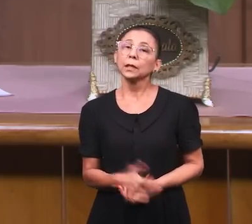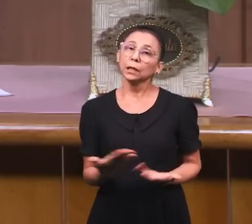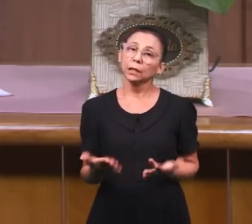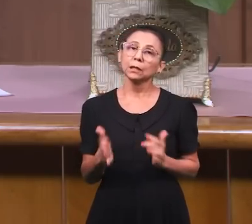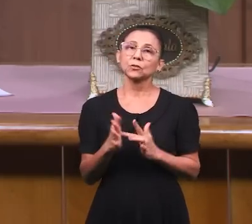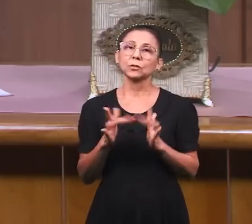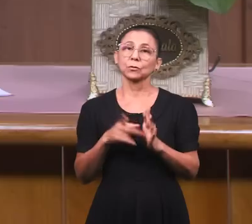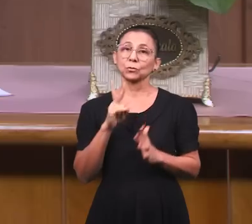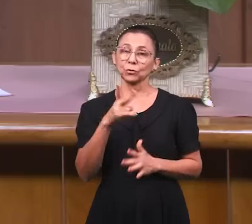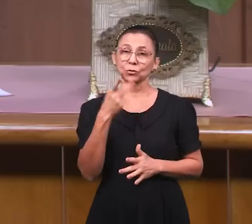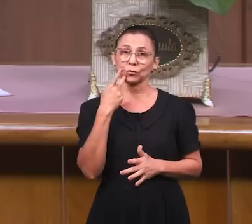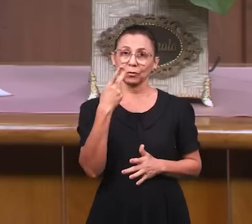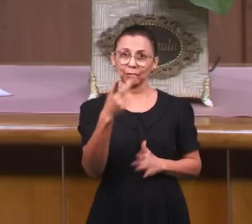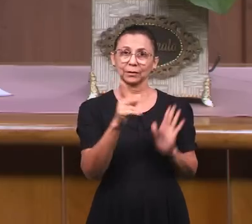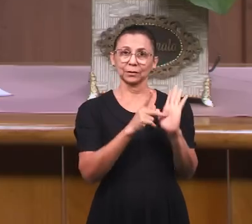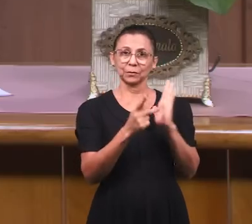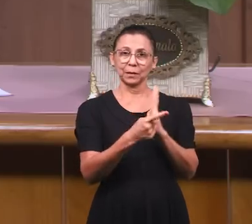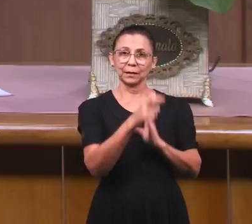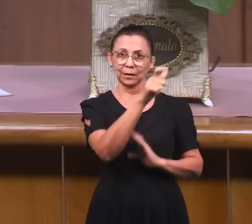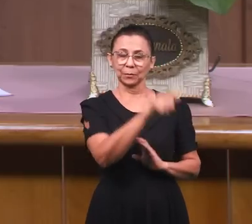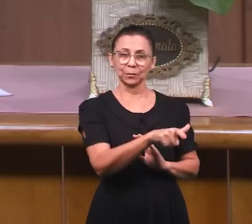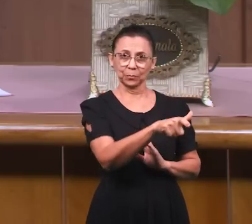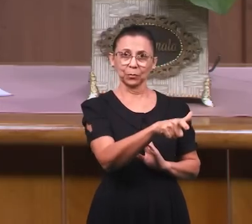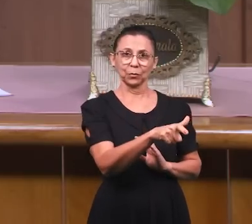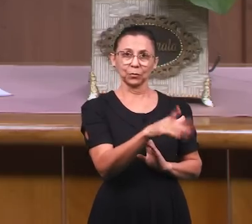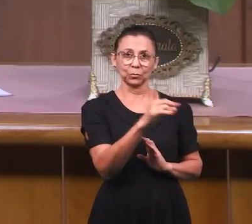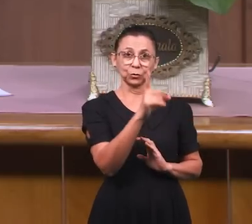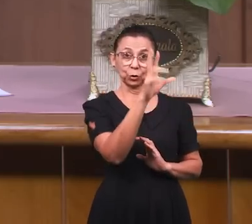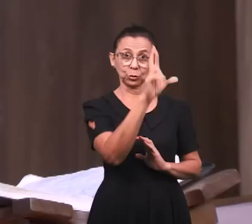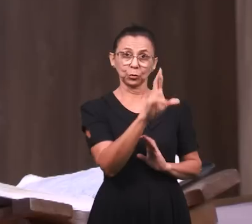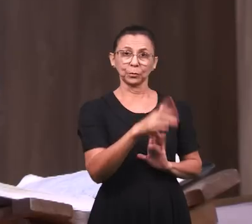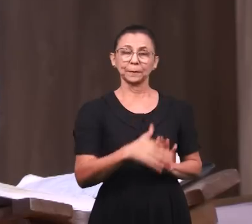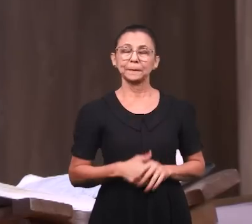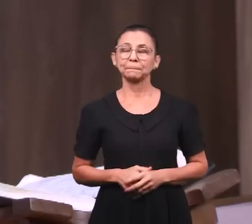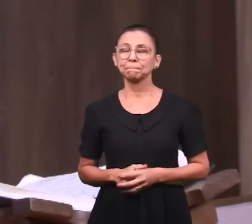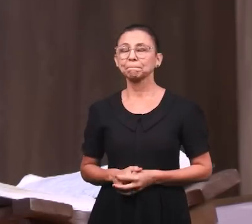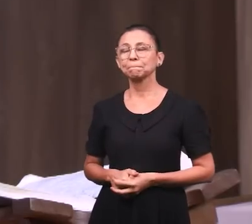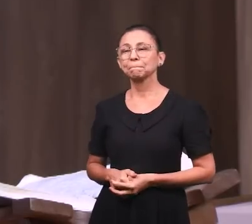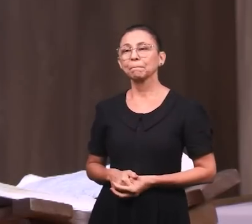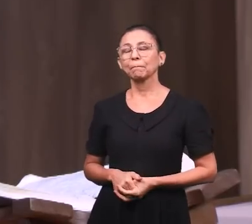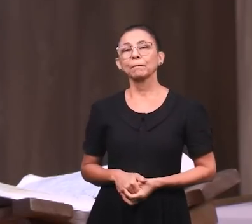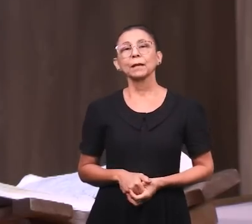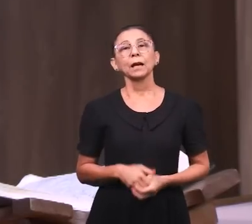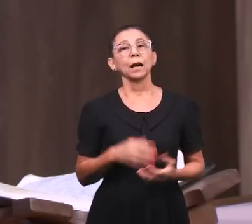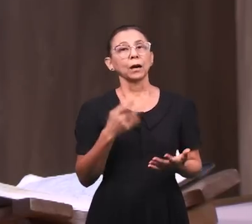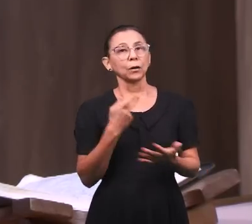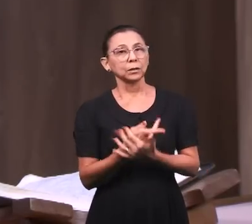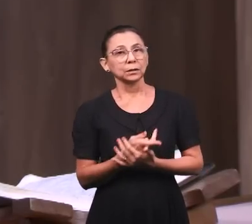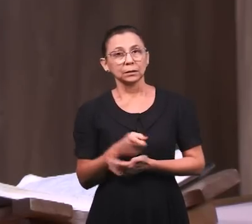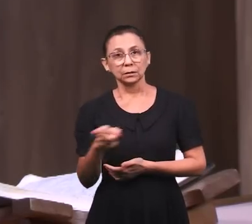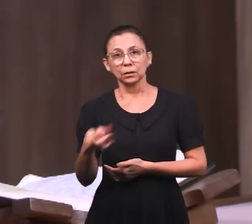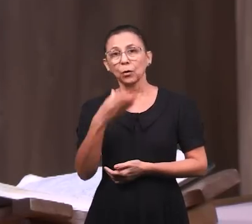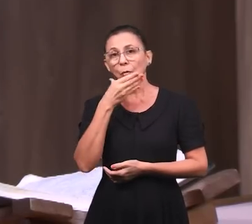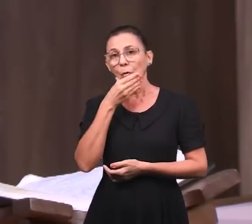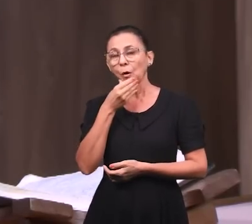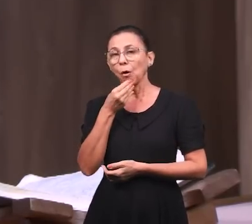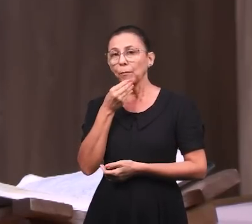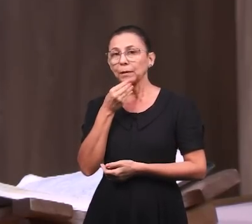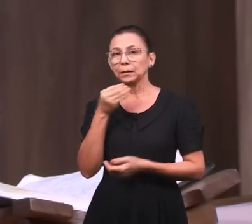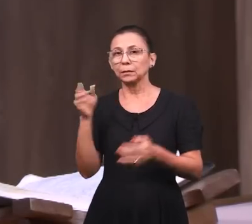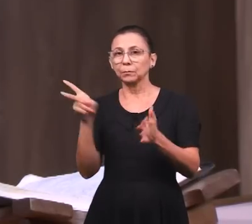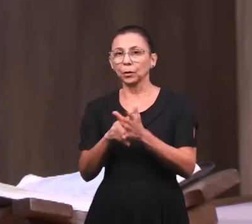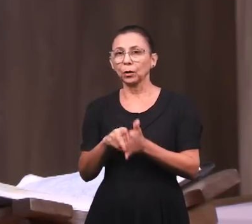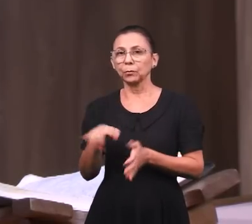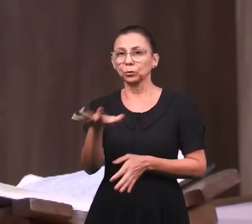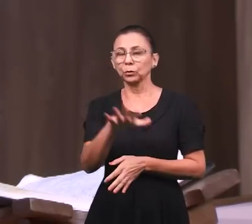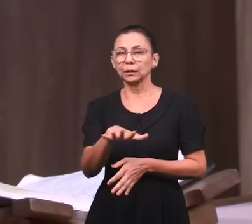Jesus continua contando aquela parábola, que descia um samaritano. E aquele samaritano, a Bíblia diz